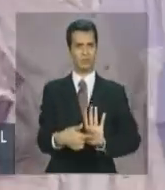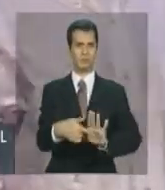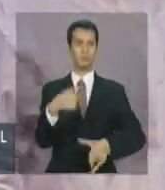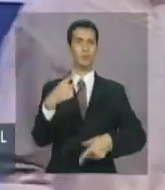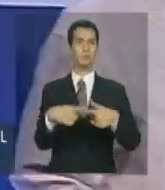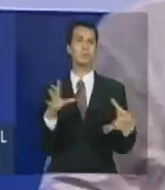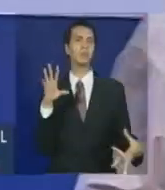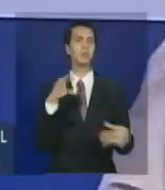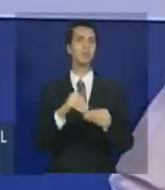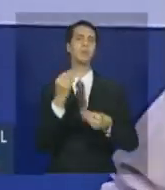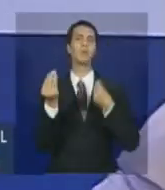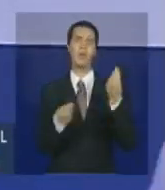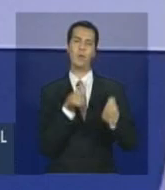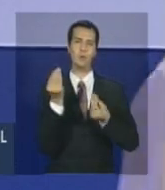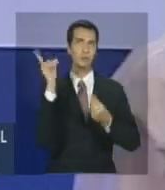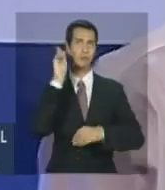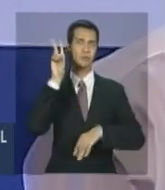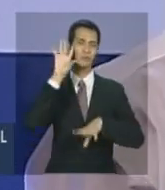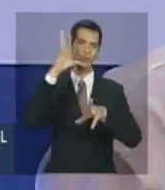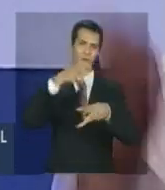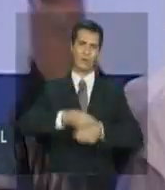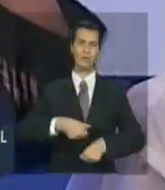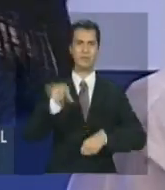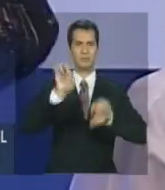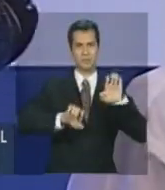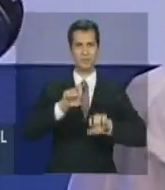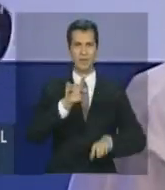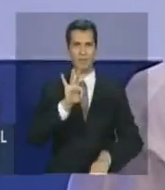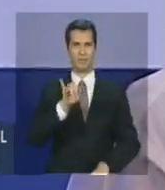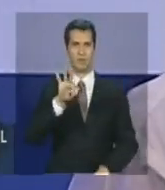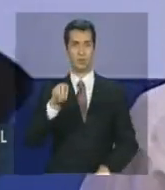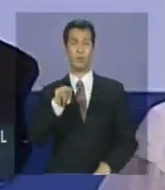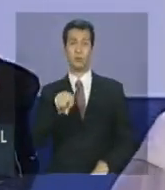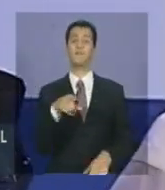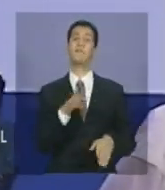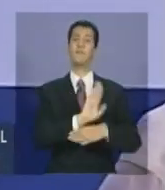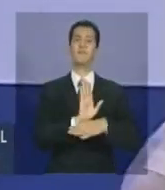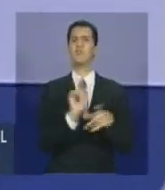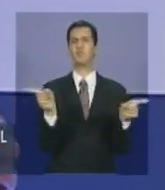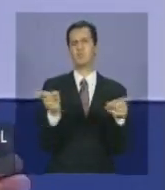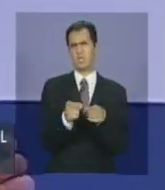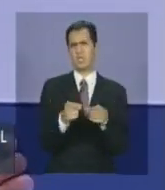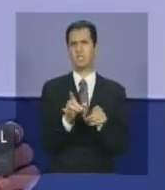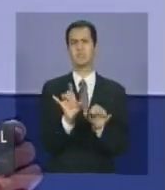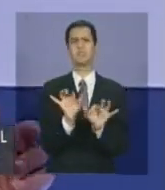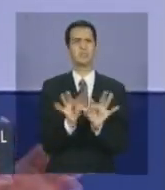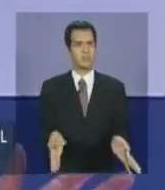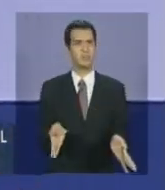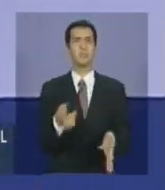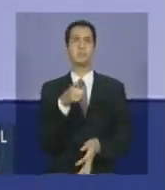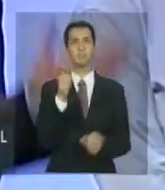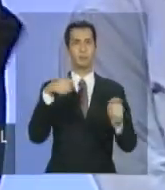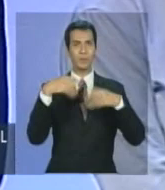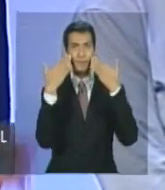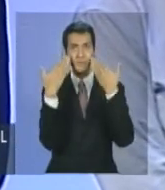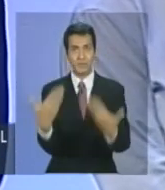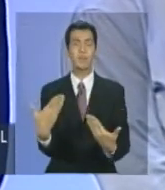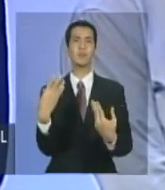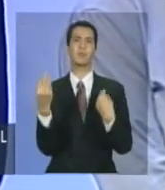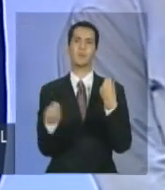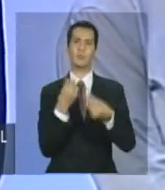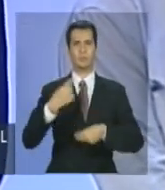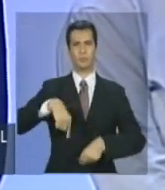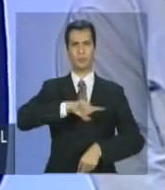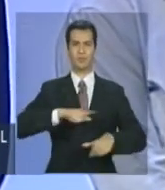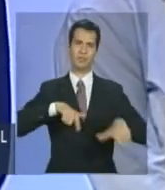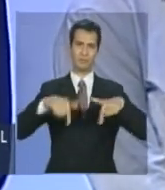um pouquinho dessa história bonita da Atento. É um vídeo muito pequenininho, só para que a senhora possa ver e ver exatamente o que